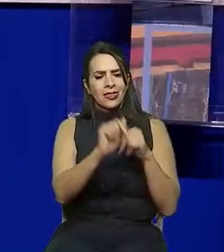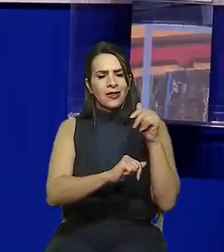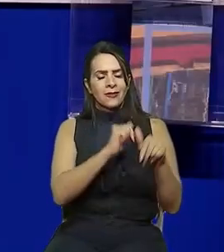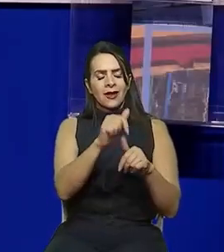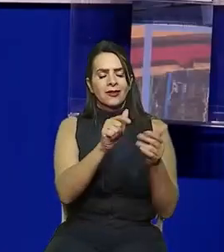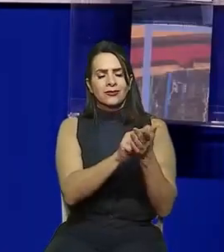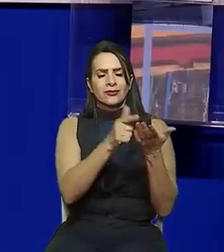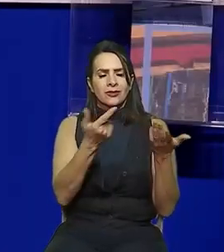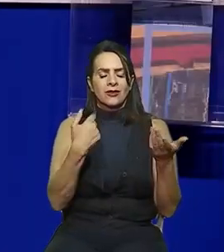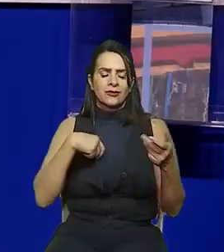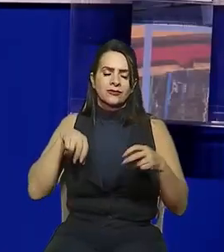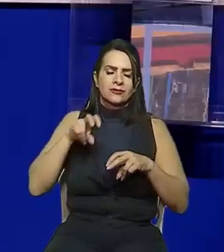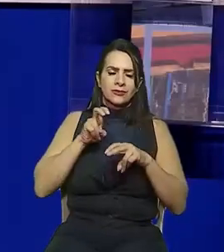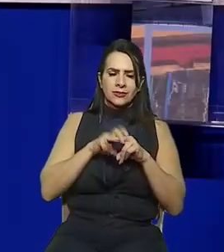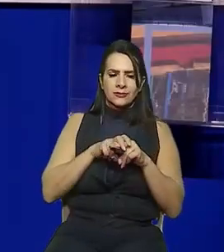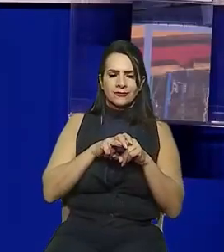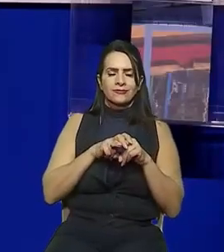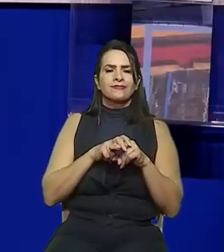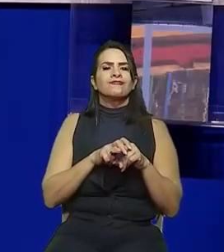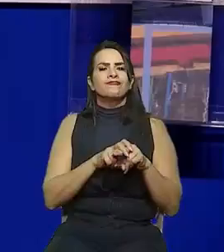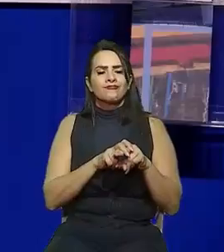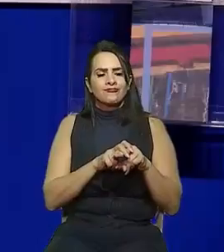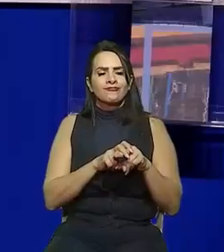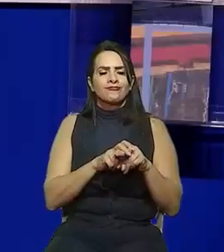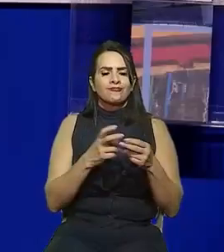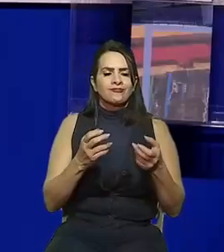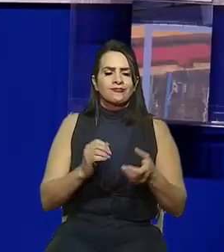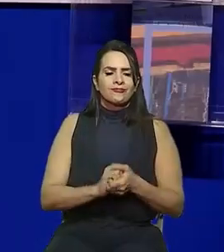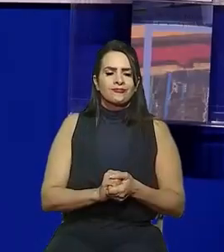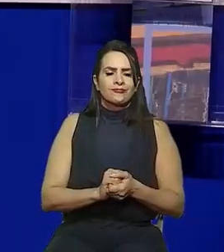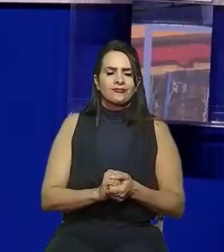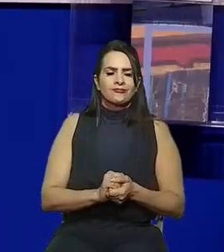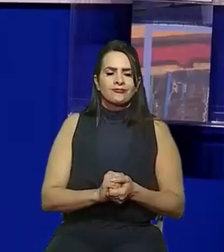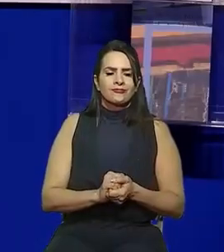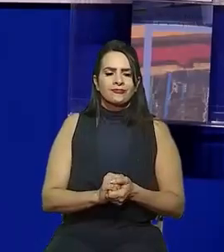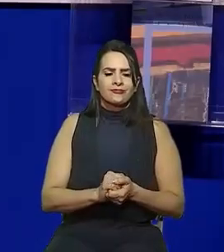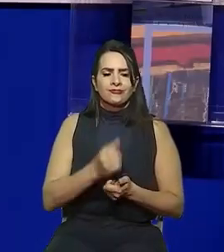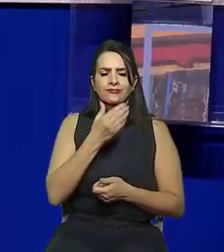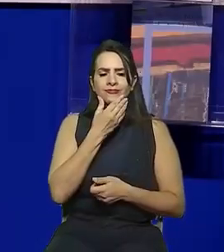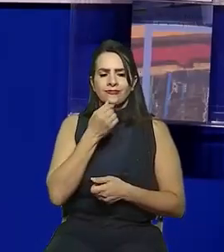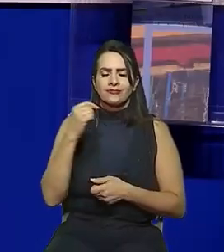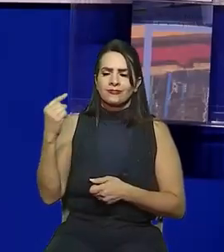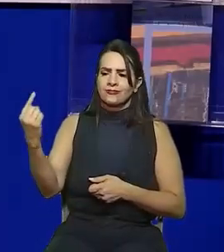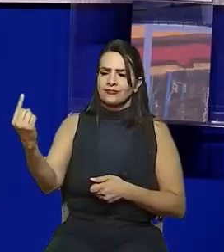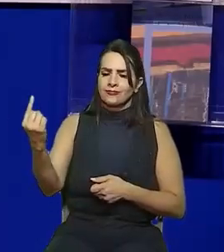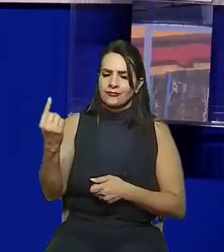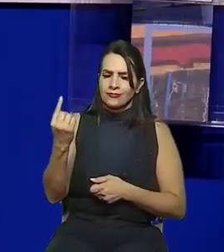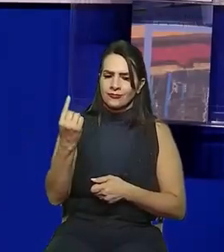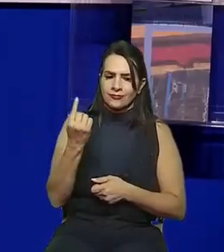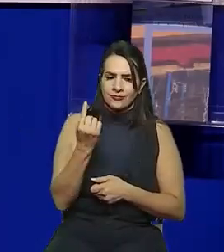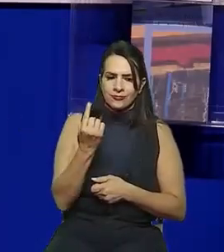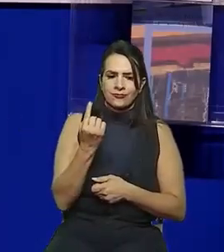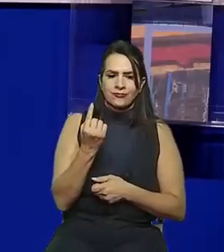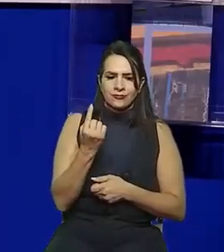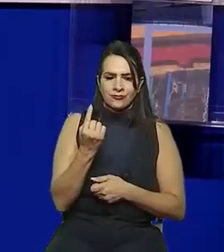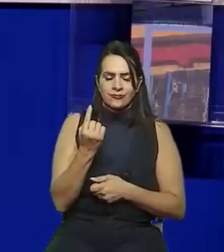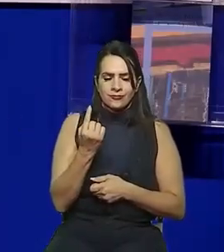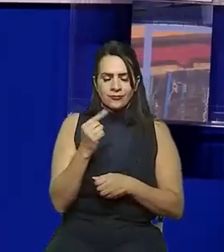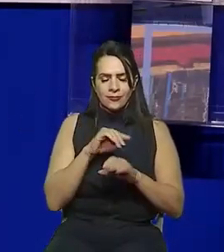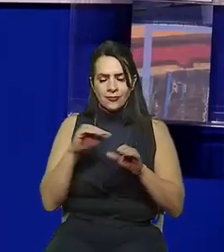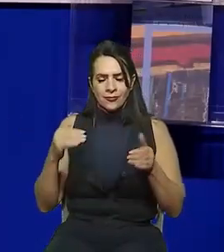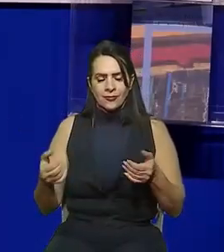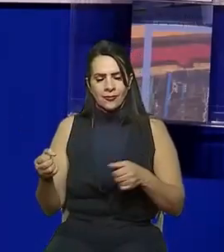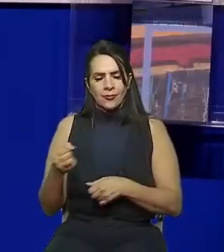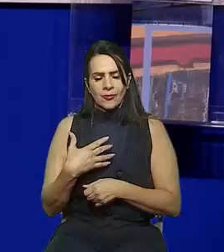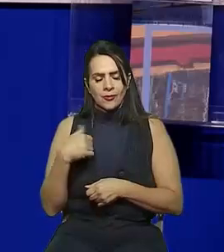E eu sentei, chegou um senhor, tinha uma mesa nova do meu lado. E